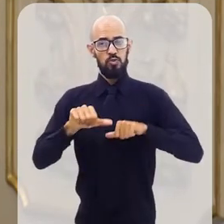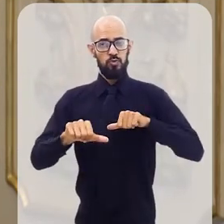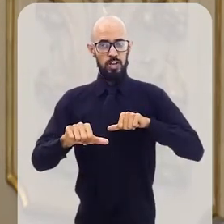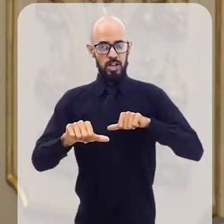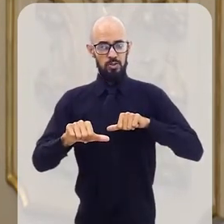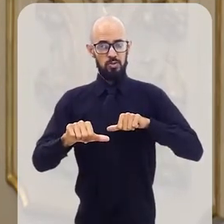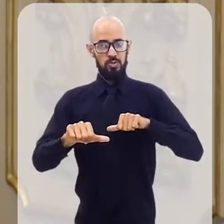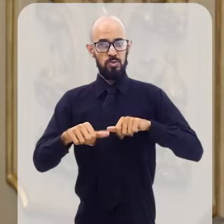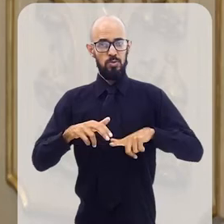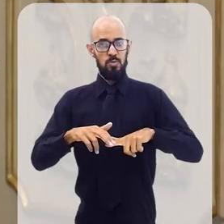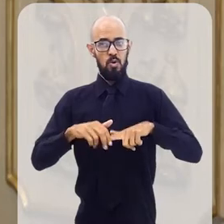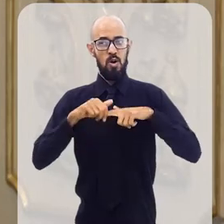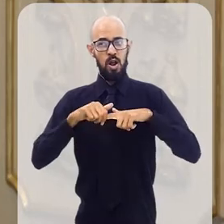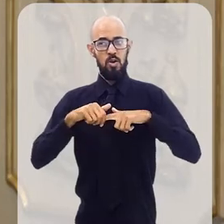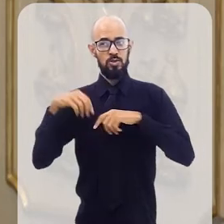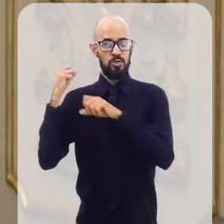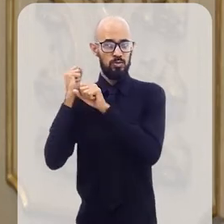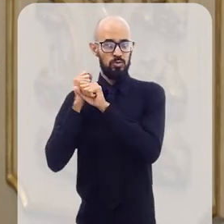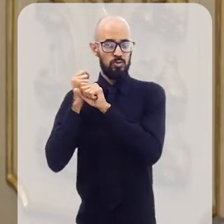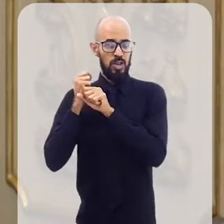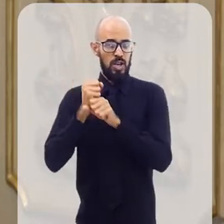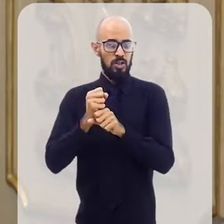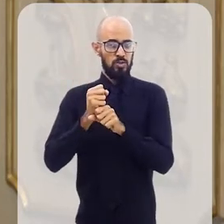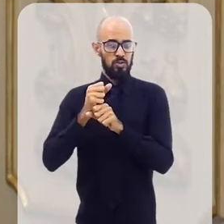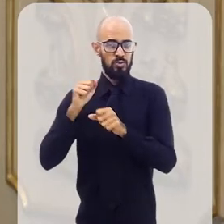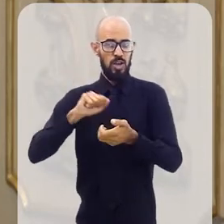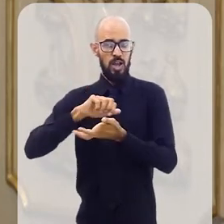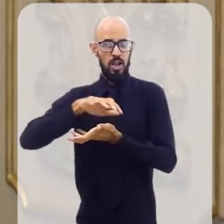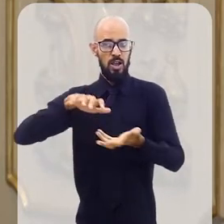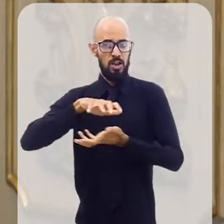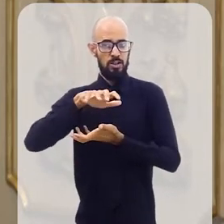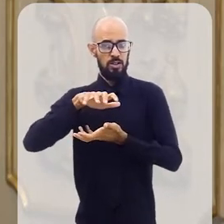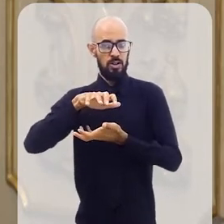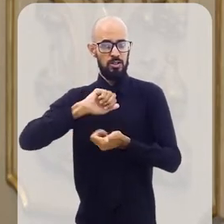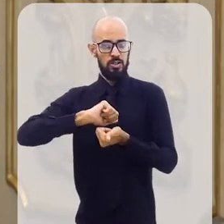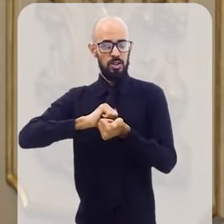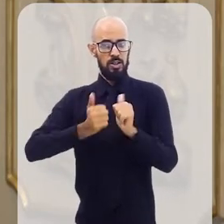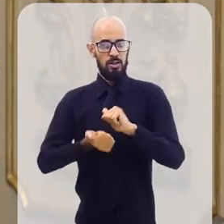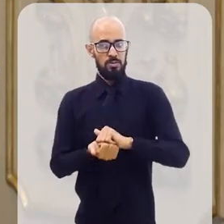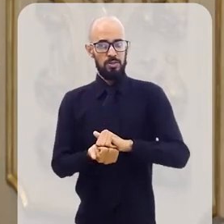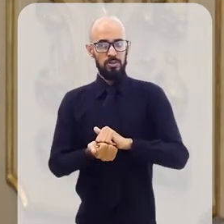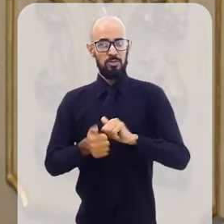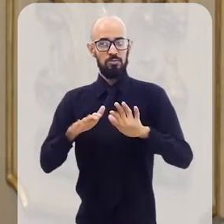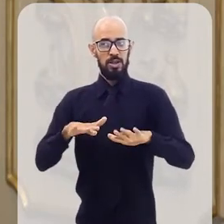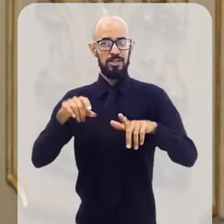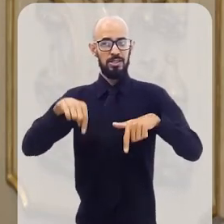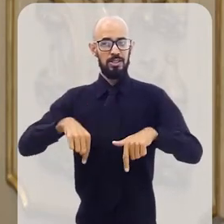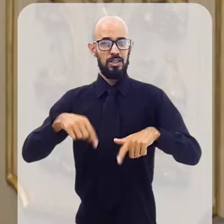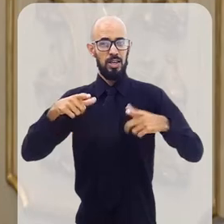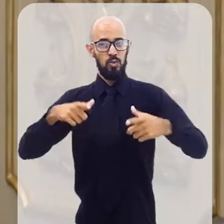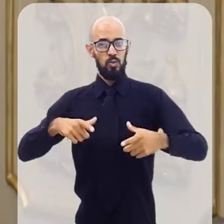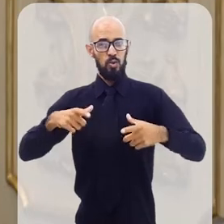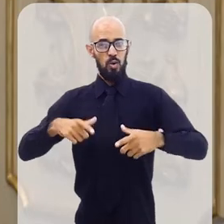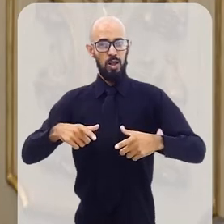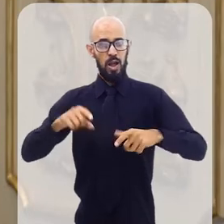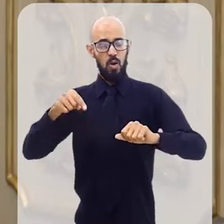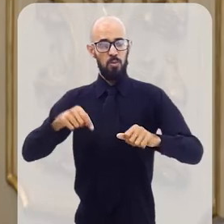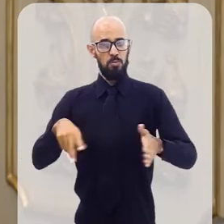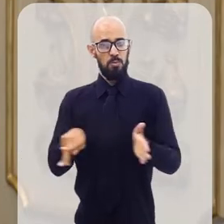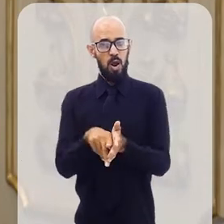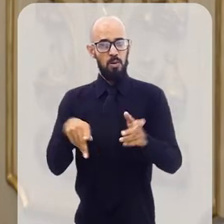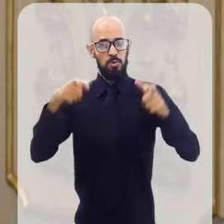modificado de vida os anos de restauração de adaptações mas era este o espaço reservado